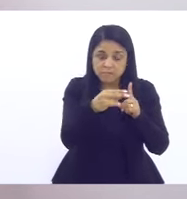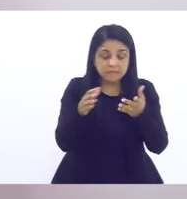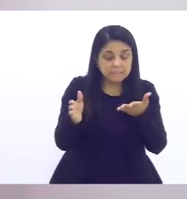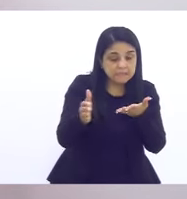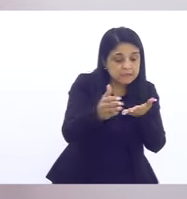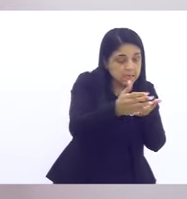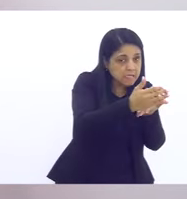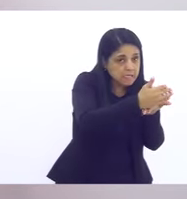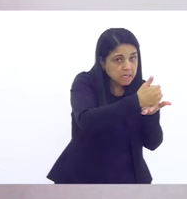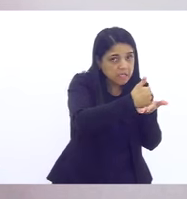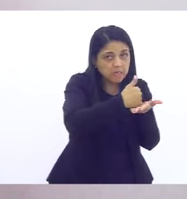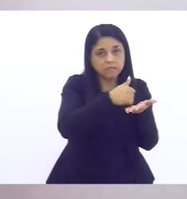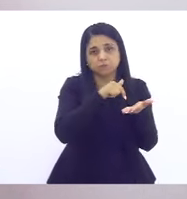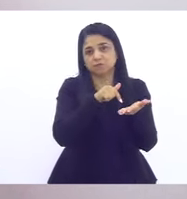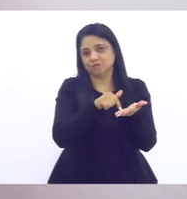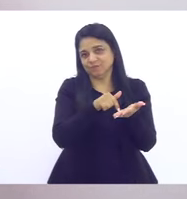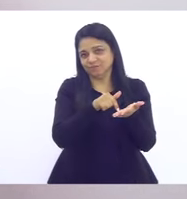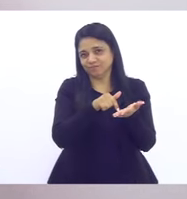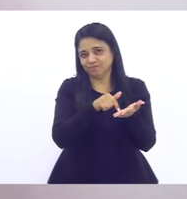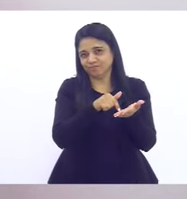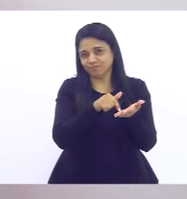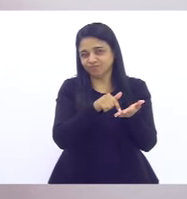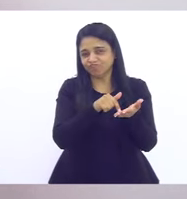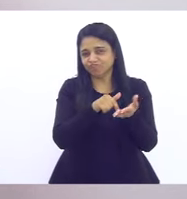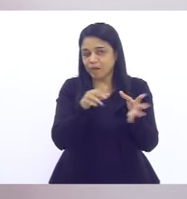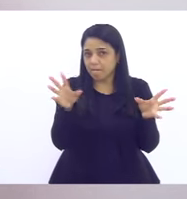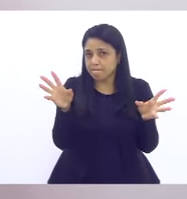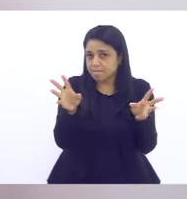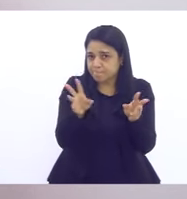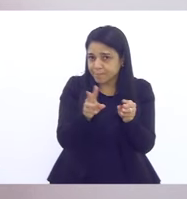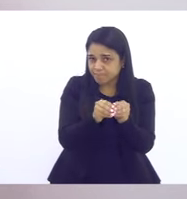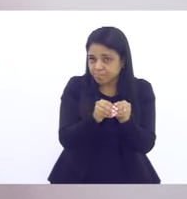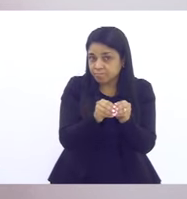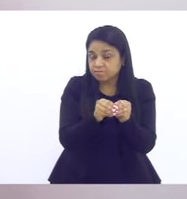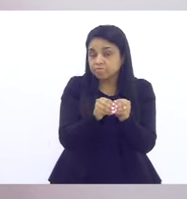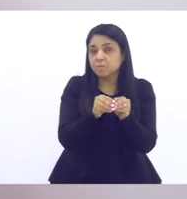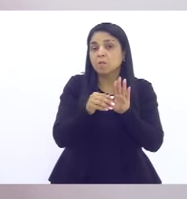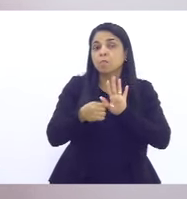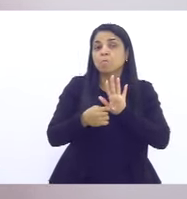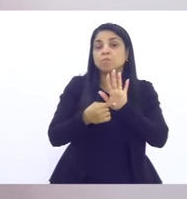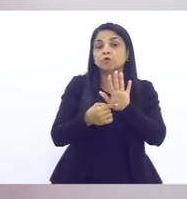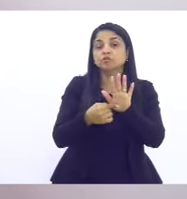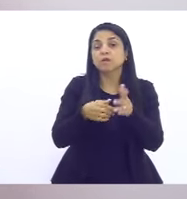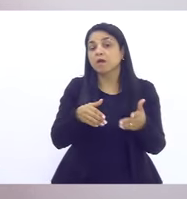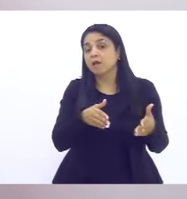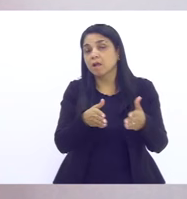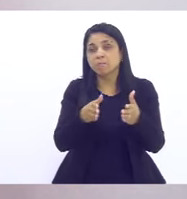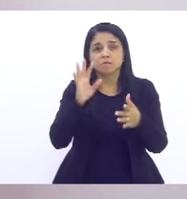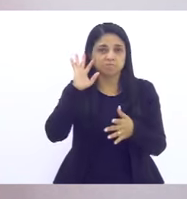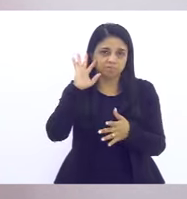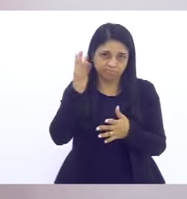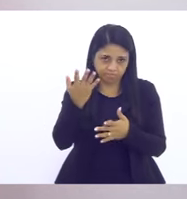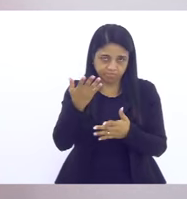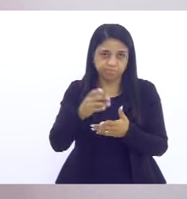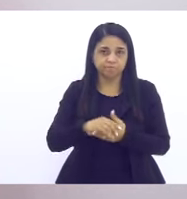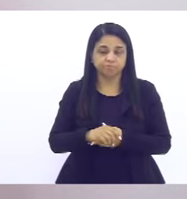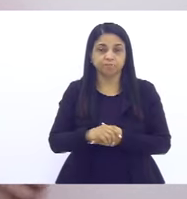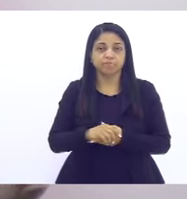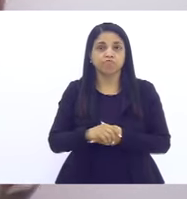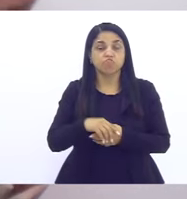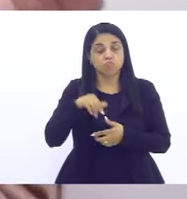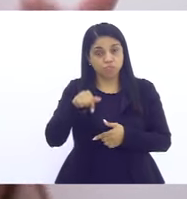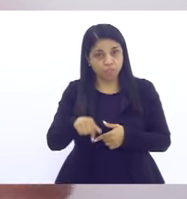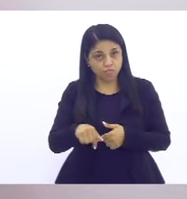dados, não é, para que, na sua conclusão, ela possa apontar caminhos de solução. Aqui